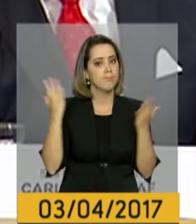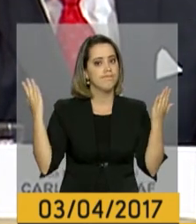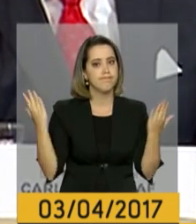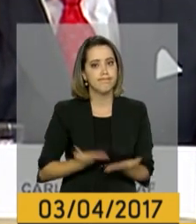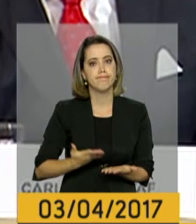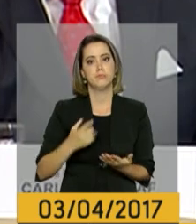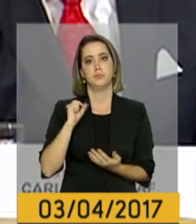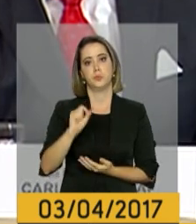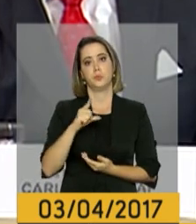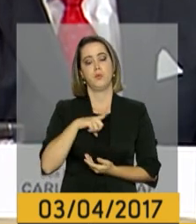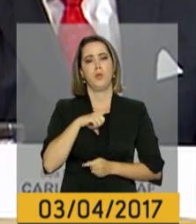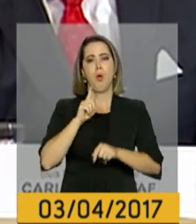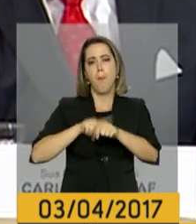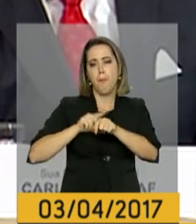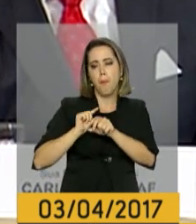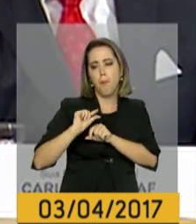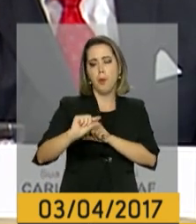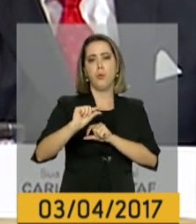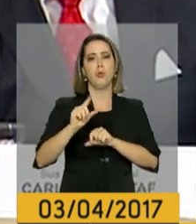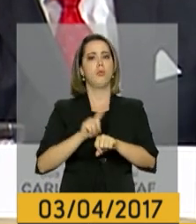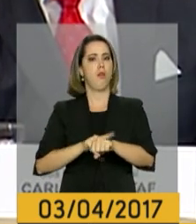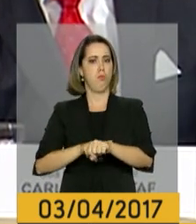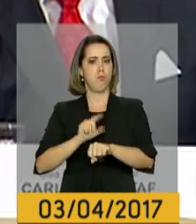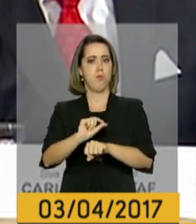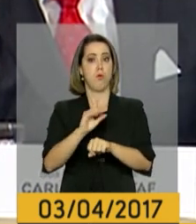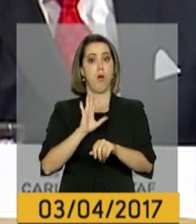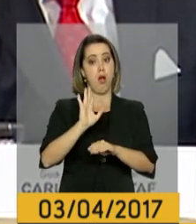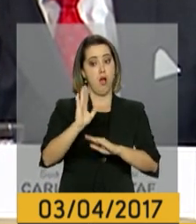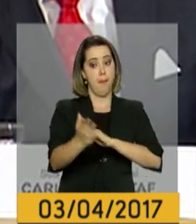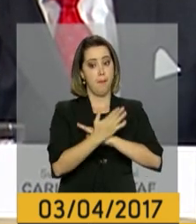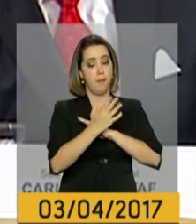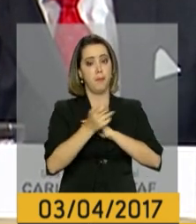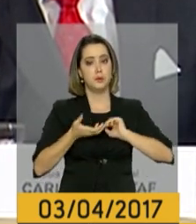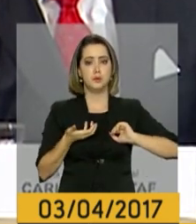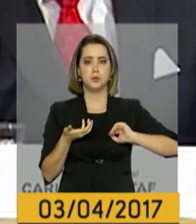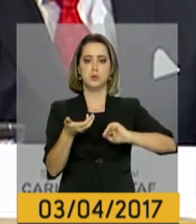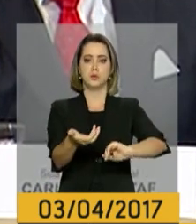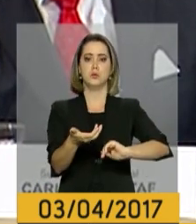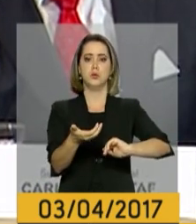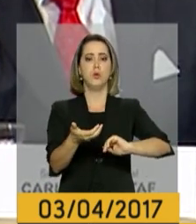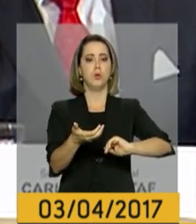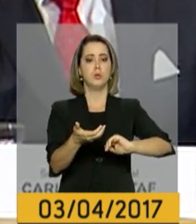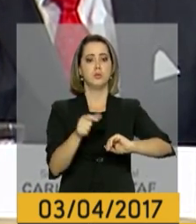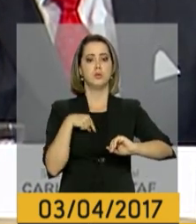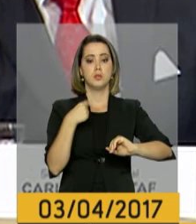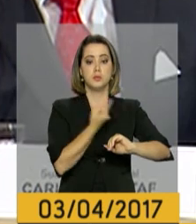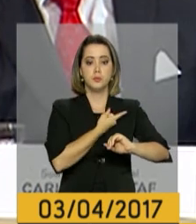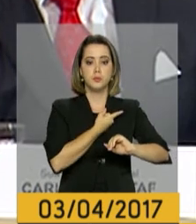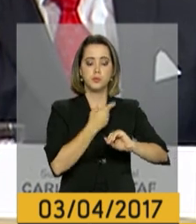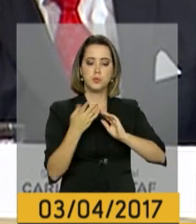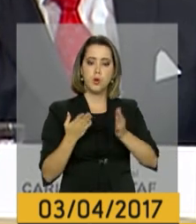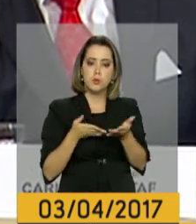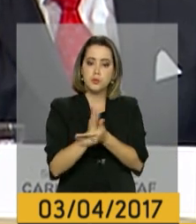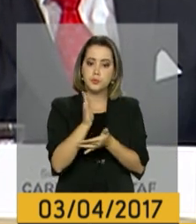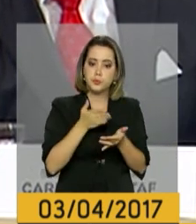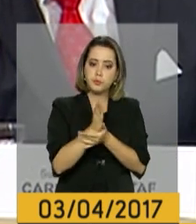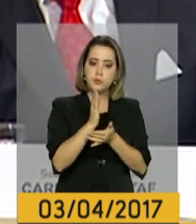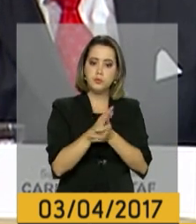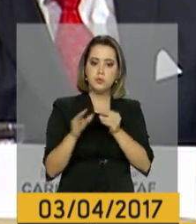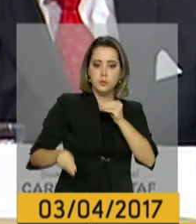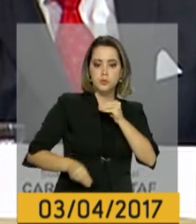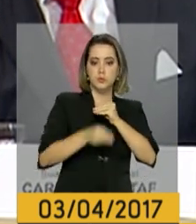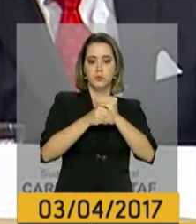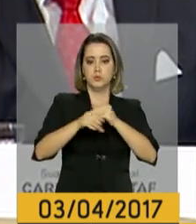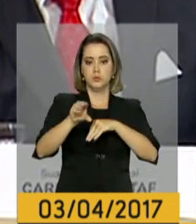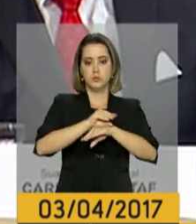pouco tempo, com imprescindível apoio do Congresso Nacional, Majestade, nós aprovamos emenda à Constituição